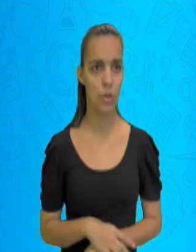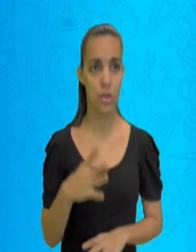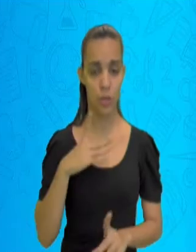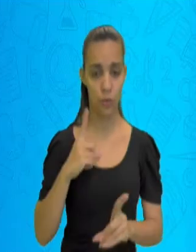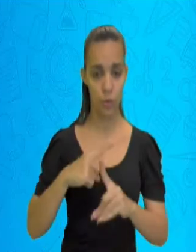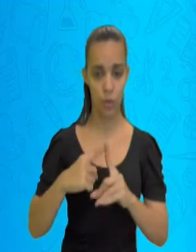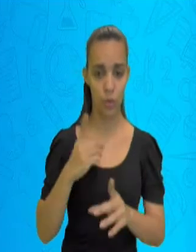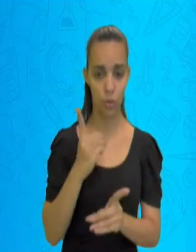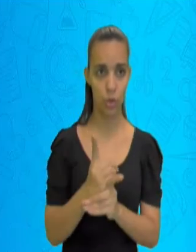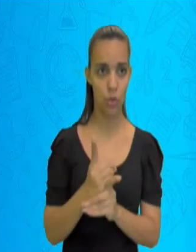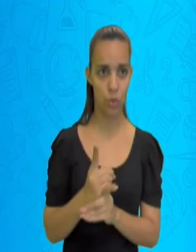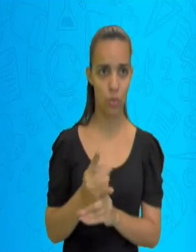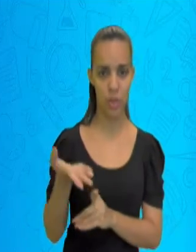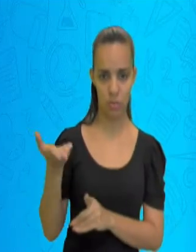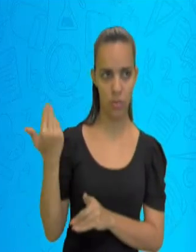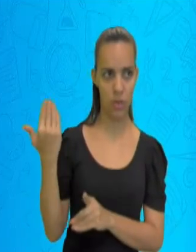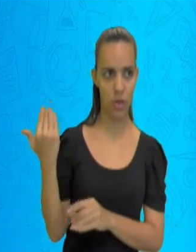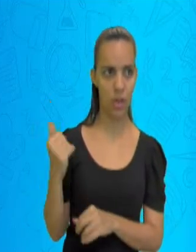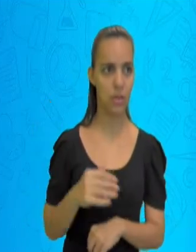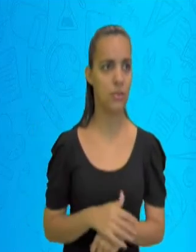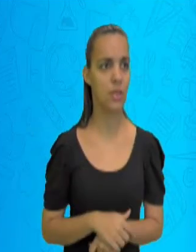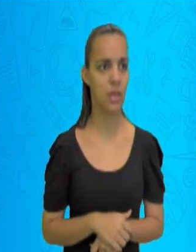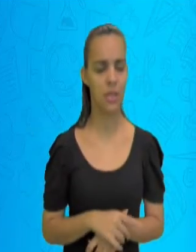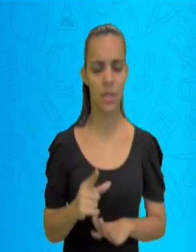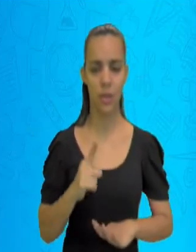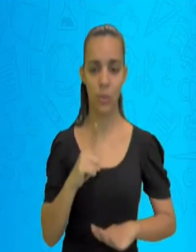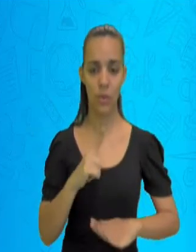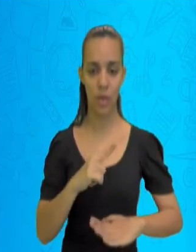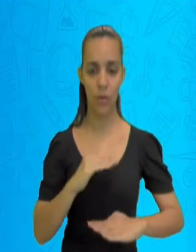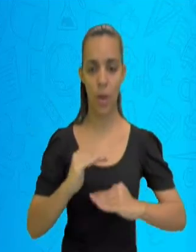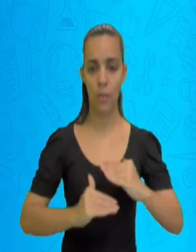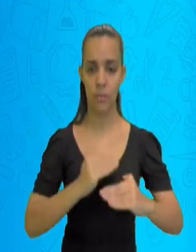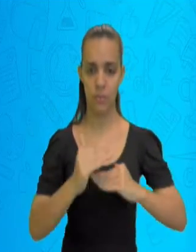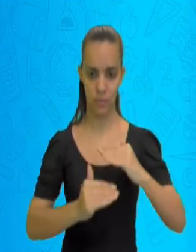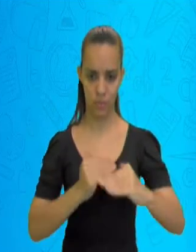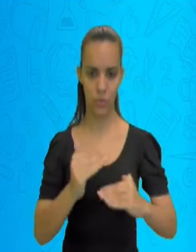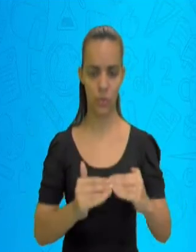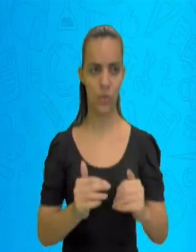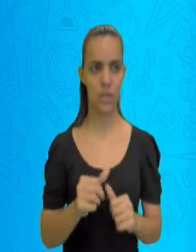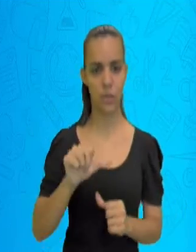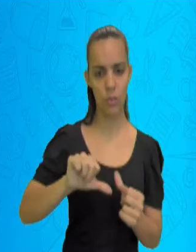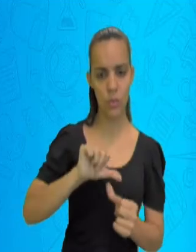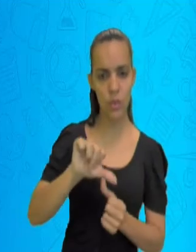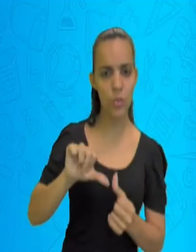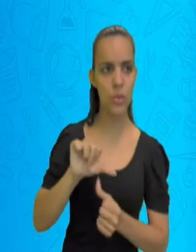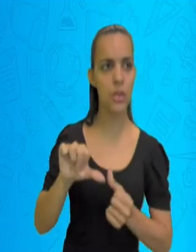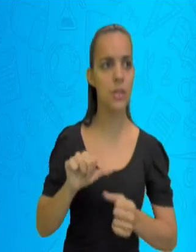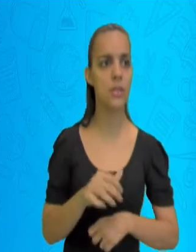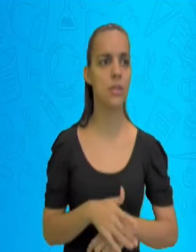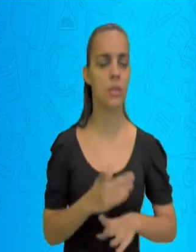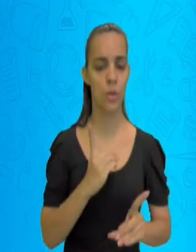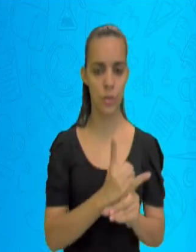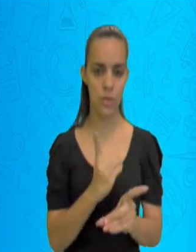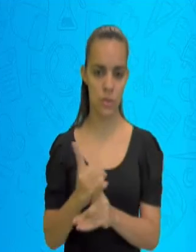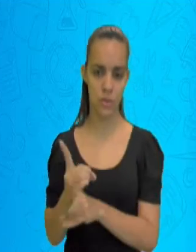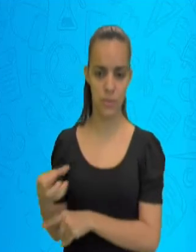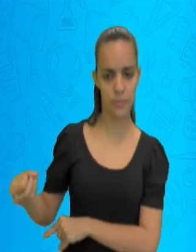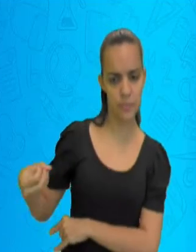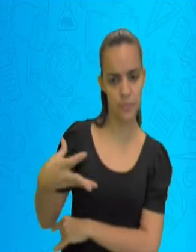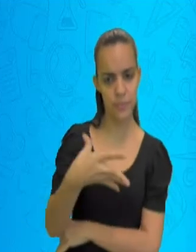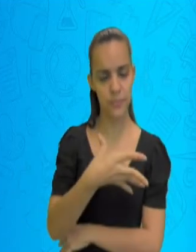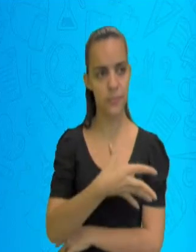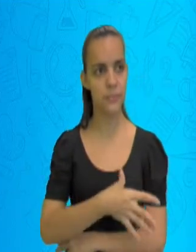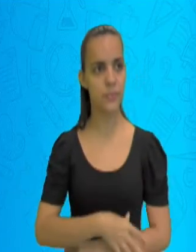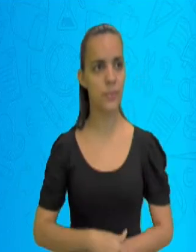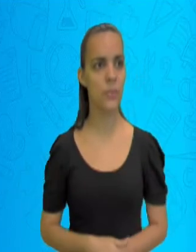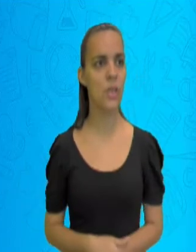Thomson. Então, perceba a modificação do aspecto na estrutura, na organização do átomo